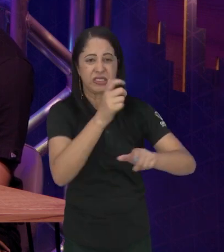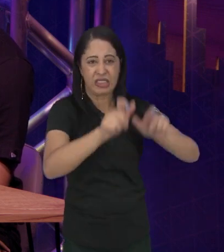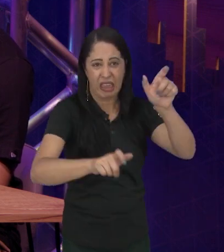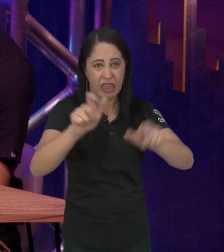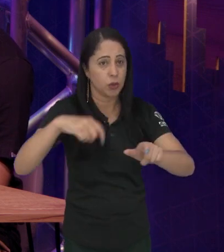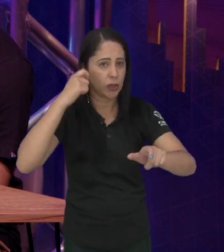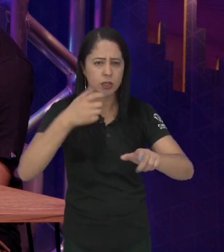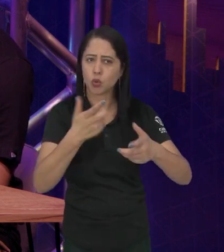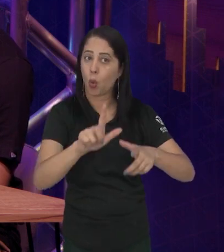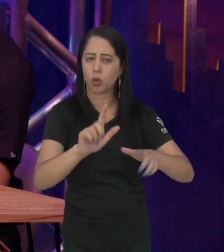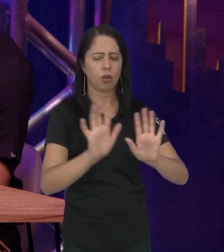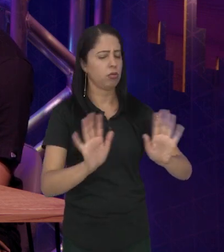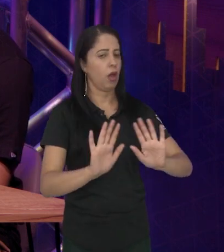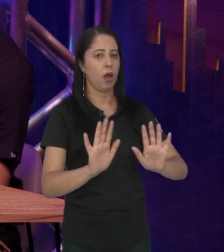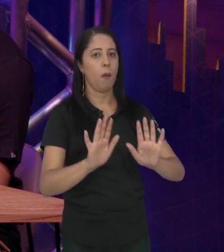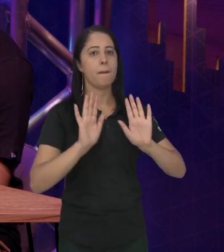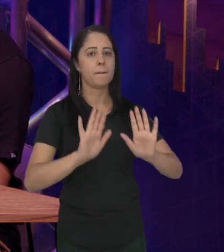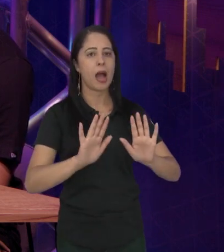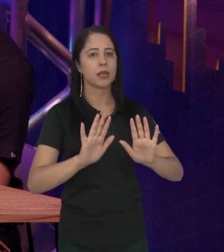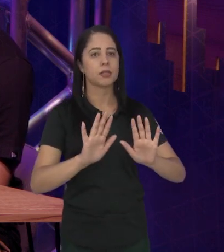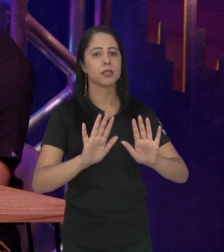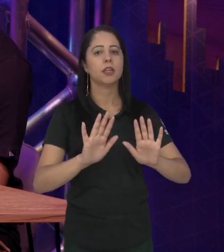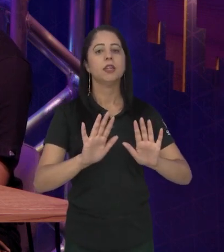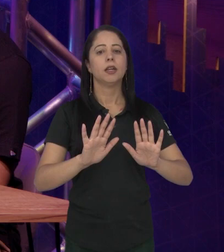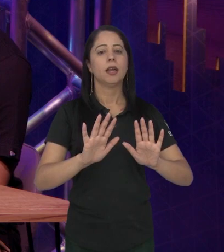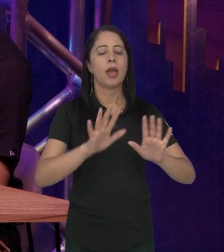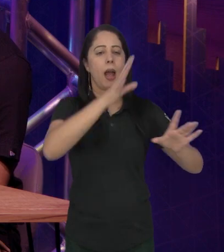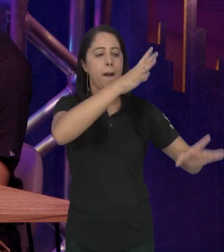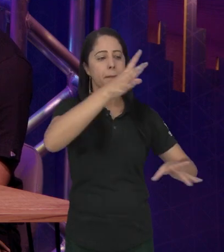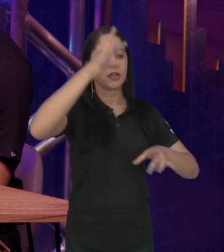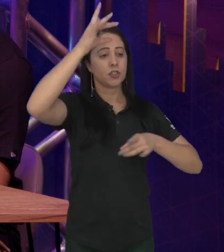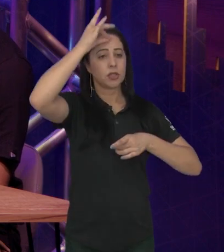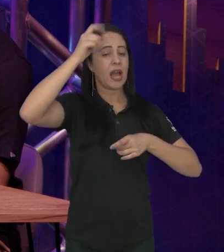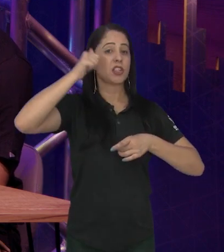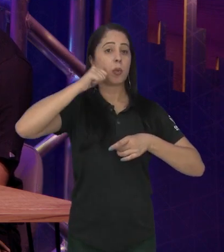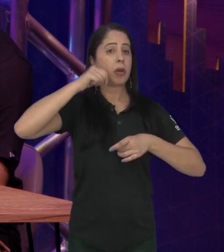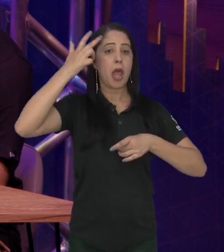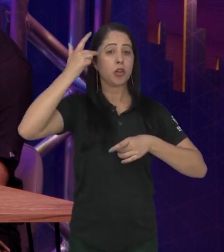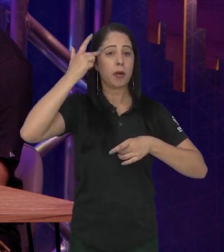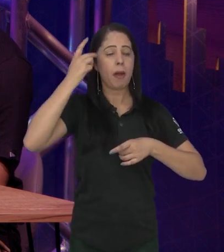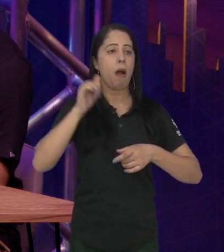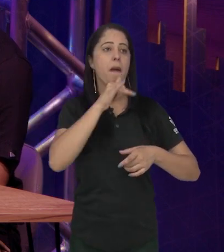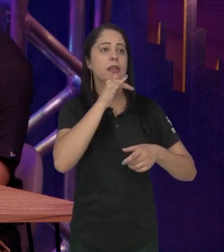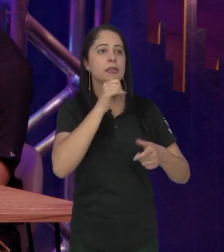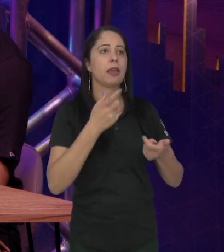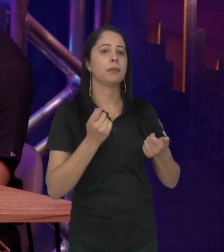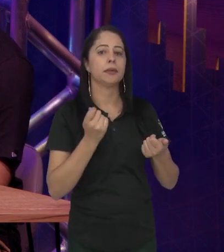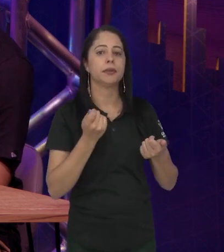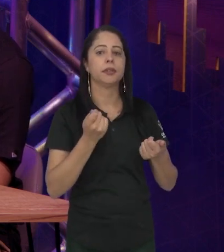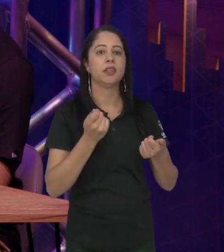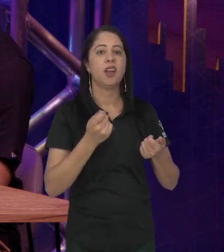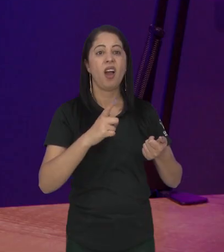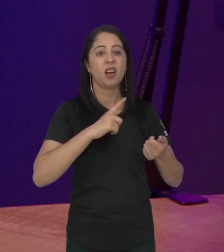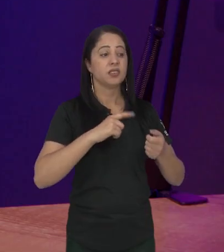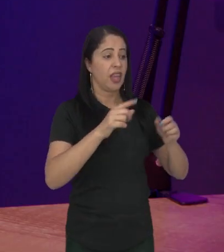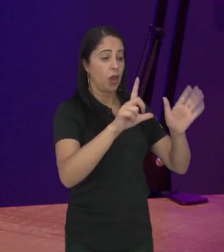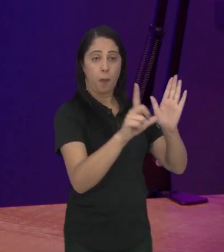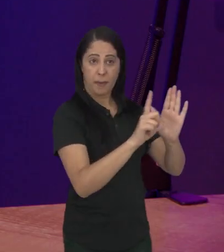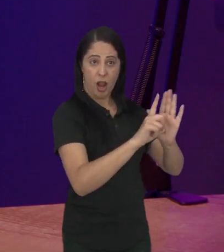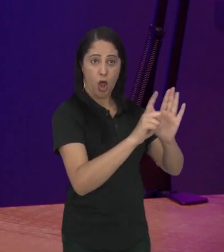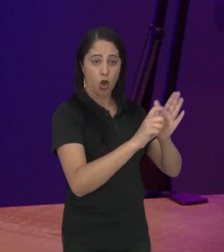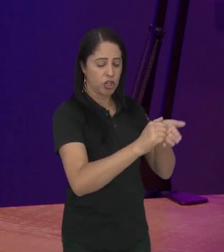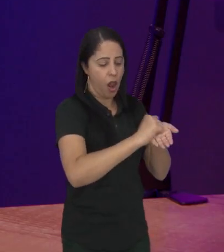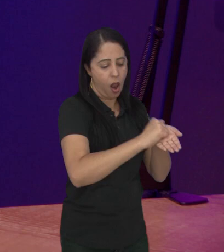outras pessoas, mas é que realmente fazer esse papel da mulher que ela é uma mulher comum, tipo assim, ela tem